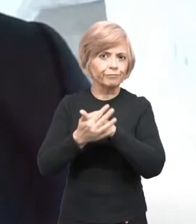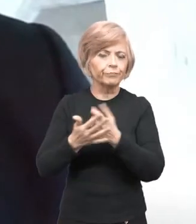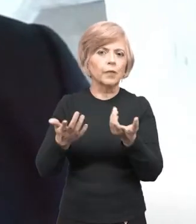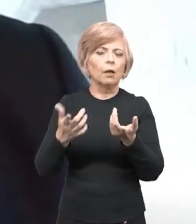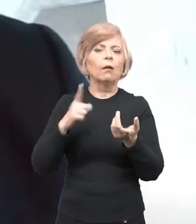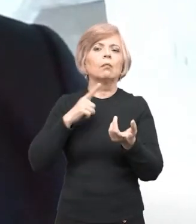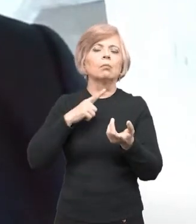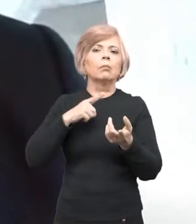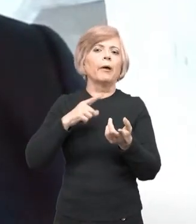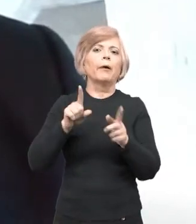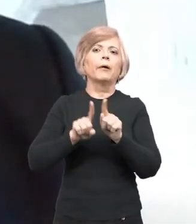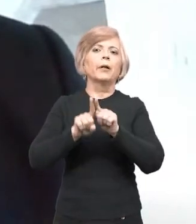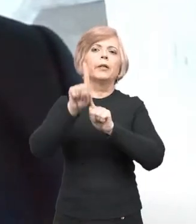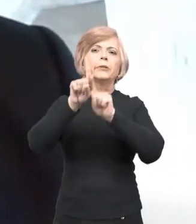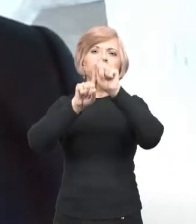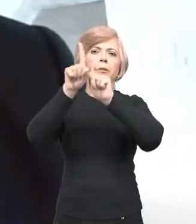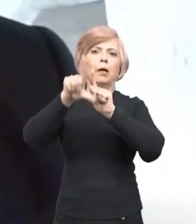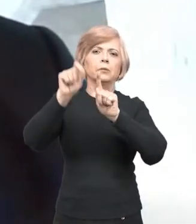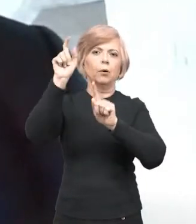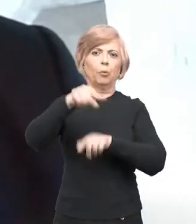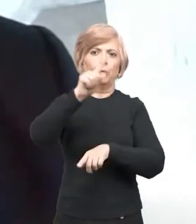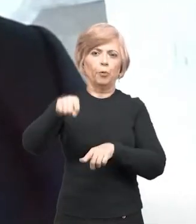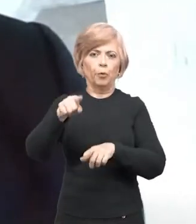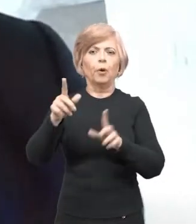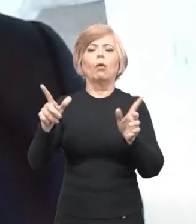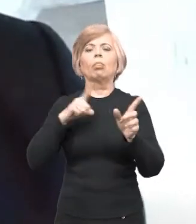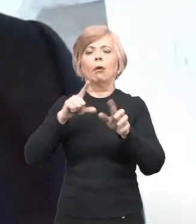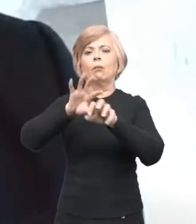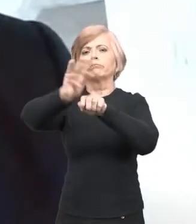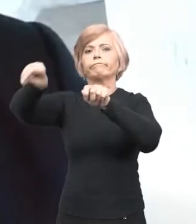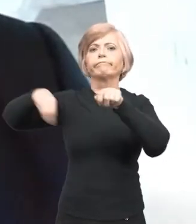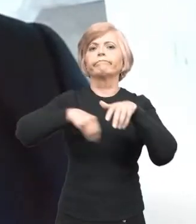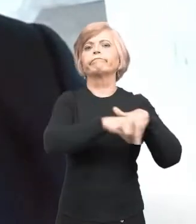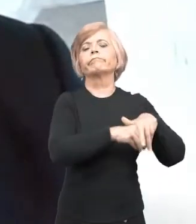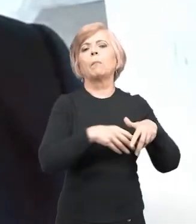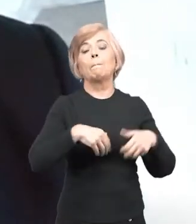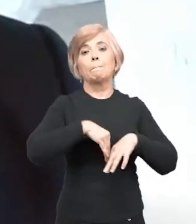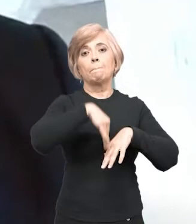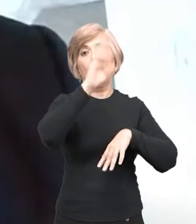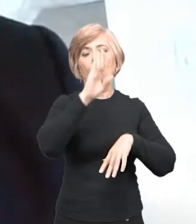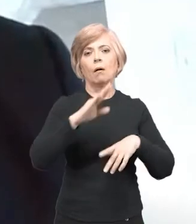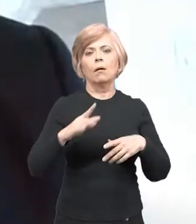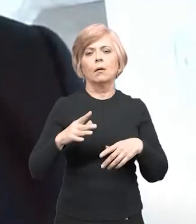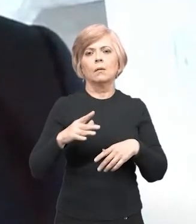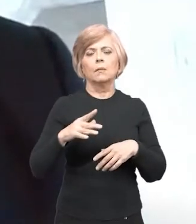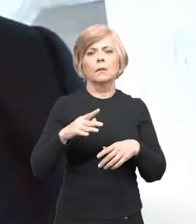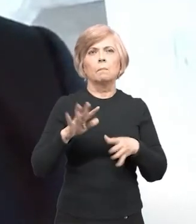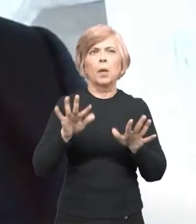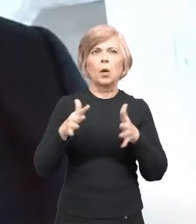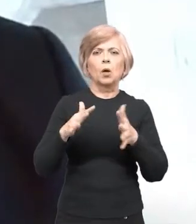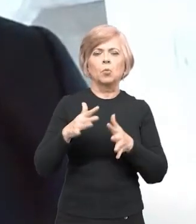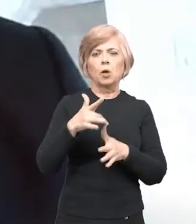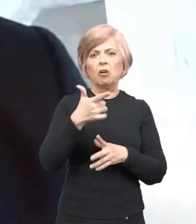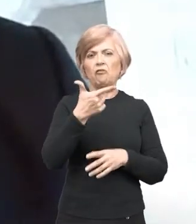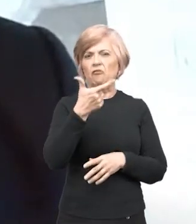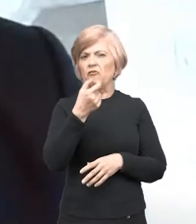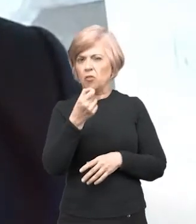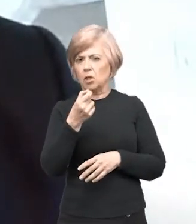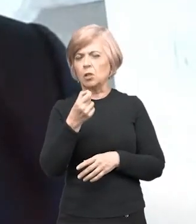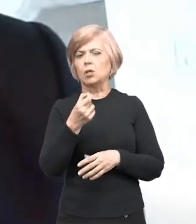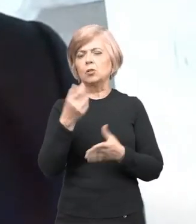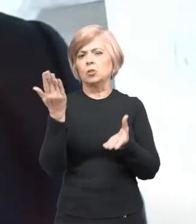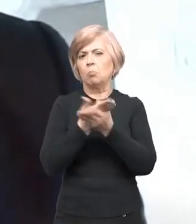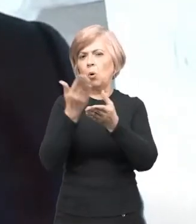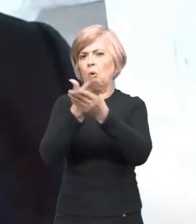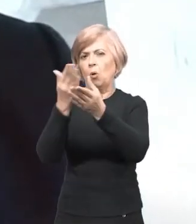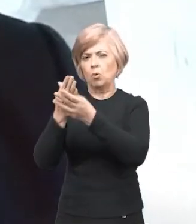enfim, compras para o combate à Covid-19. Foram aproximadamente 20 procedimentos instaurados,